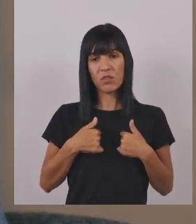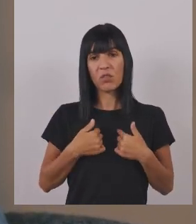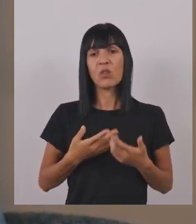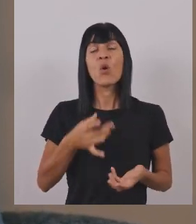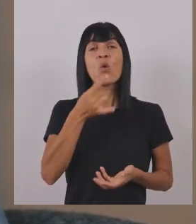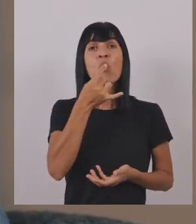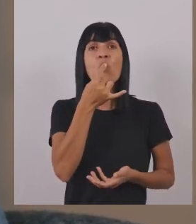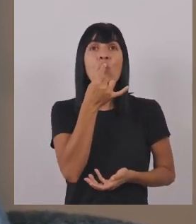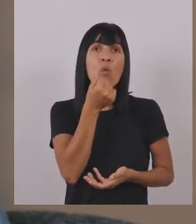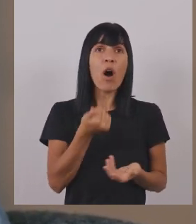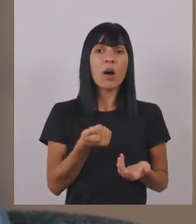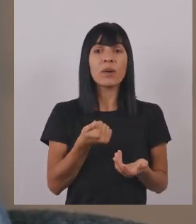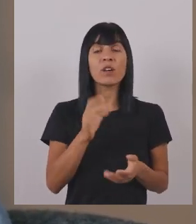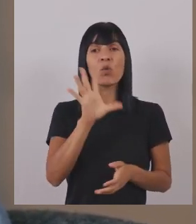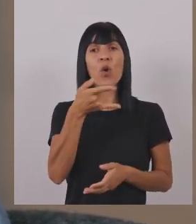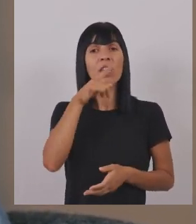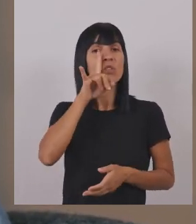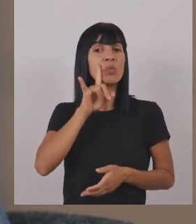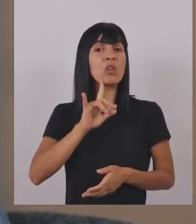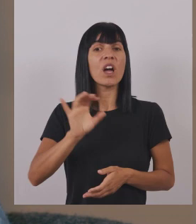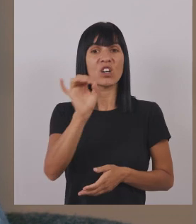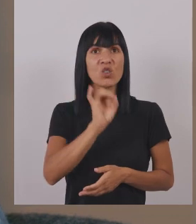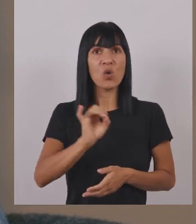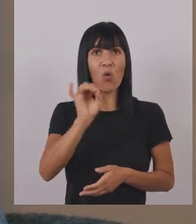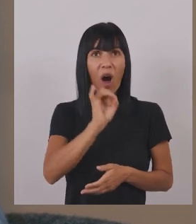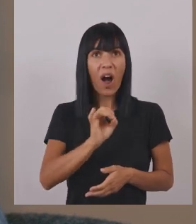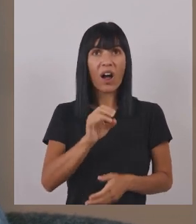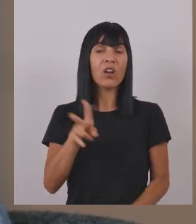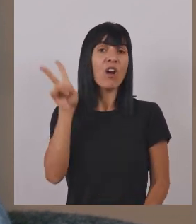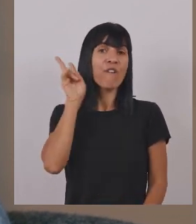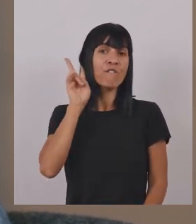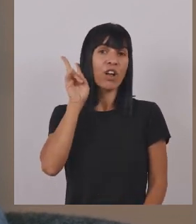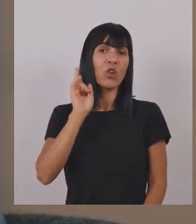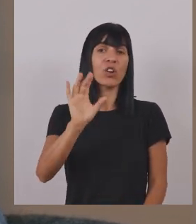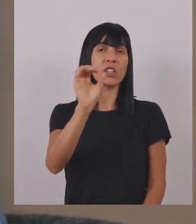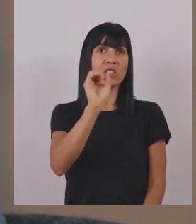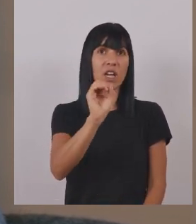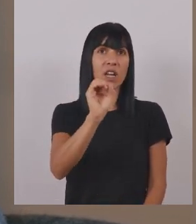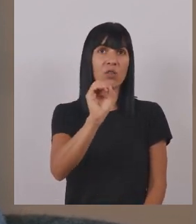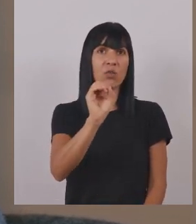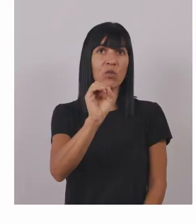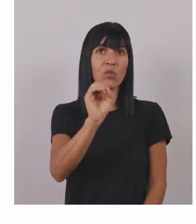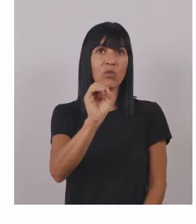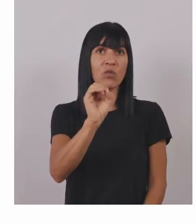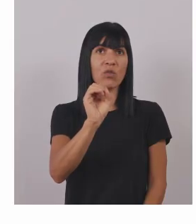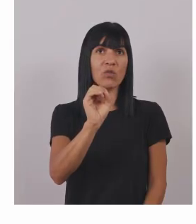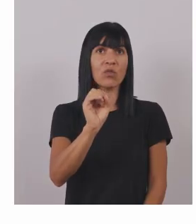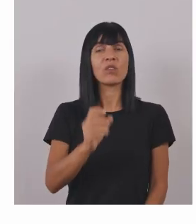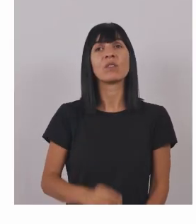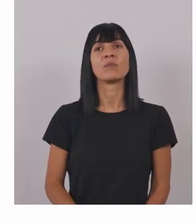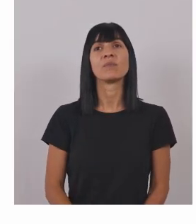ninguém, mas um homem sem mulher é um trapo, faz de conta que é um